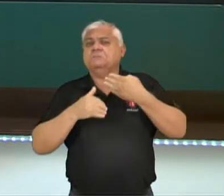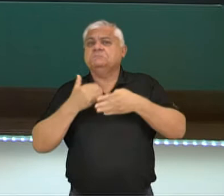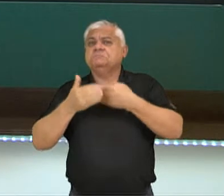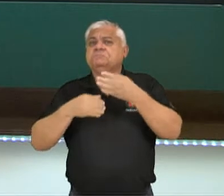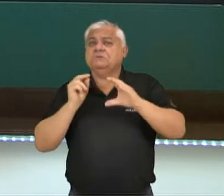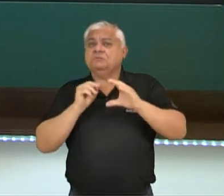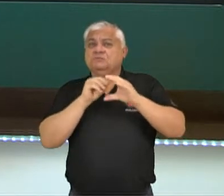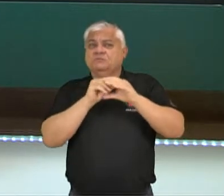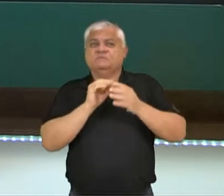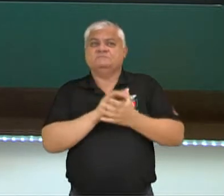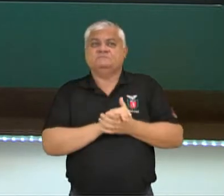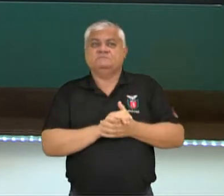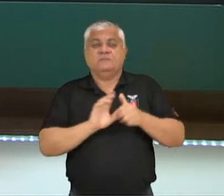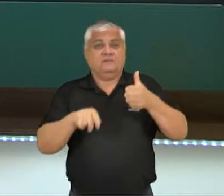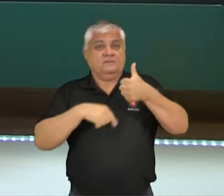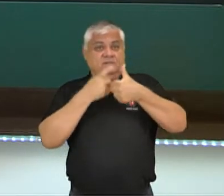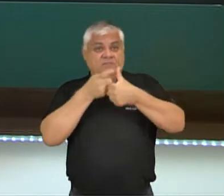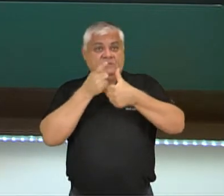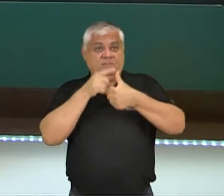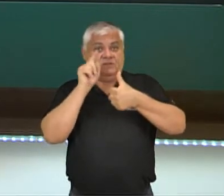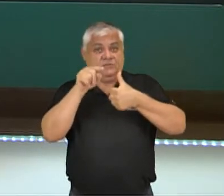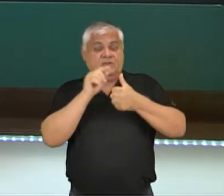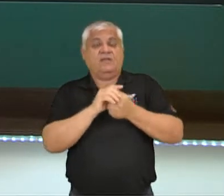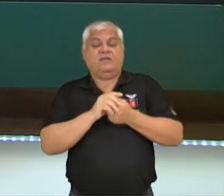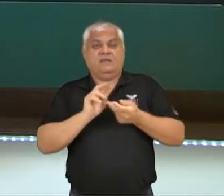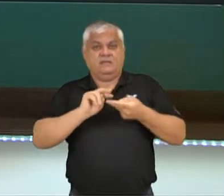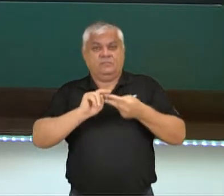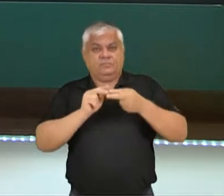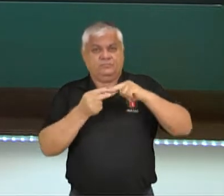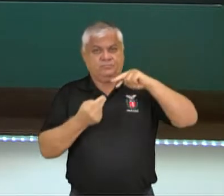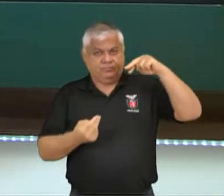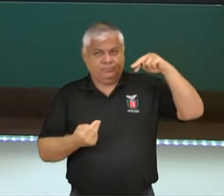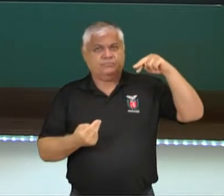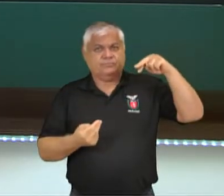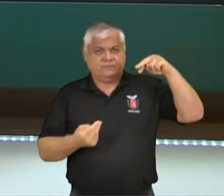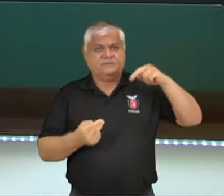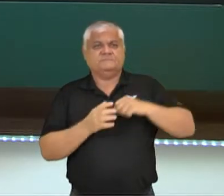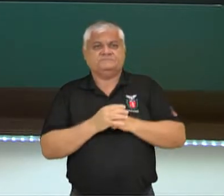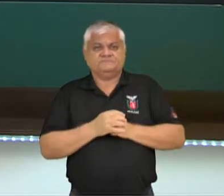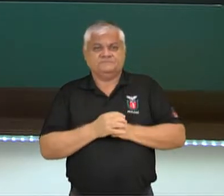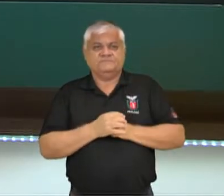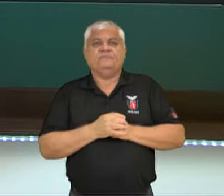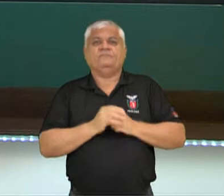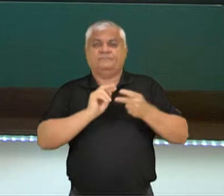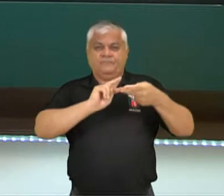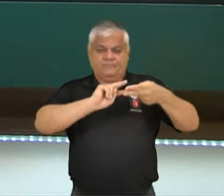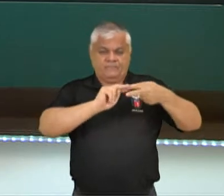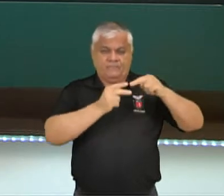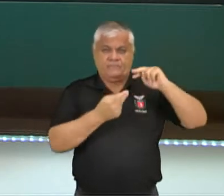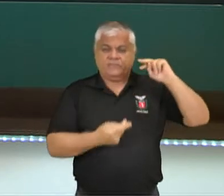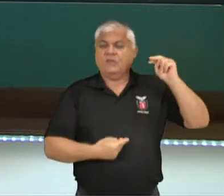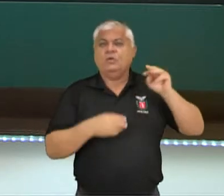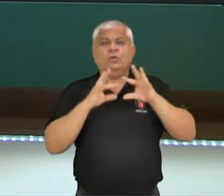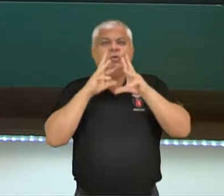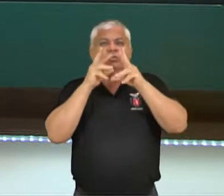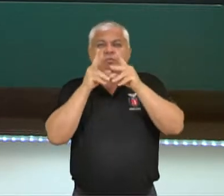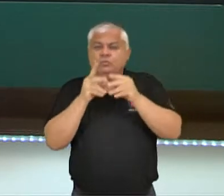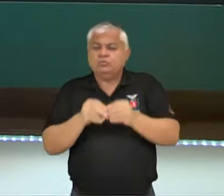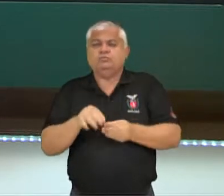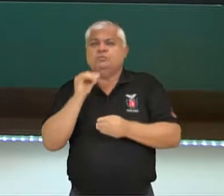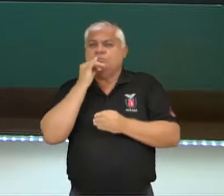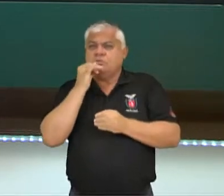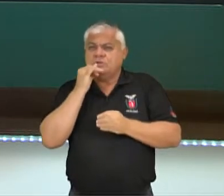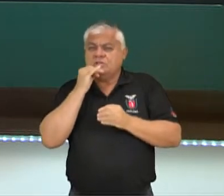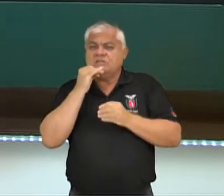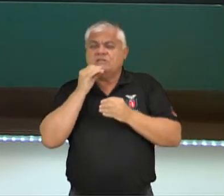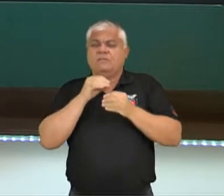núcleo celular? O primeiro é a replicação do DNA. Então, veja, eu vou pegar todo o DNA